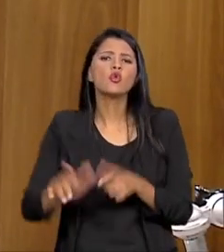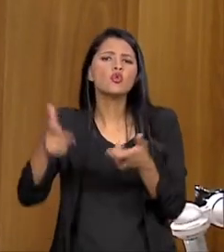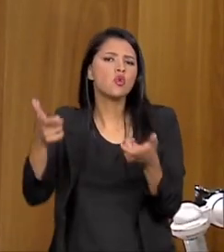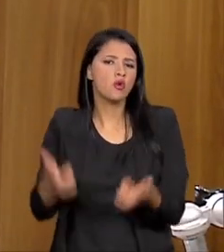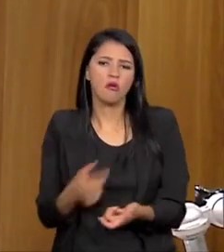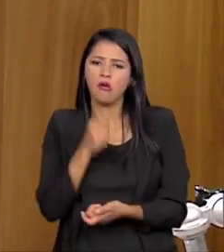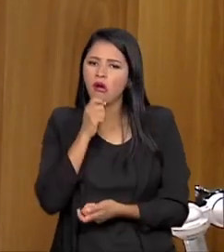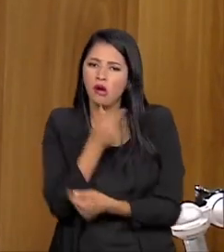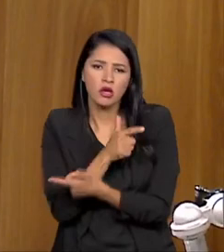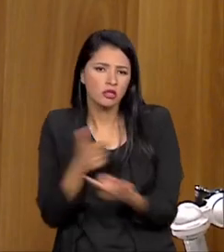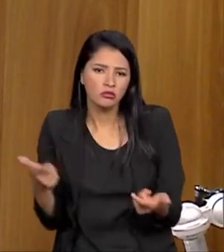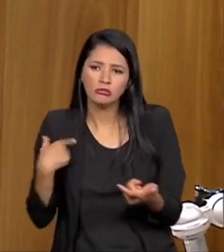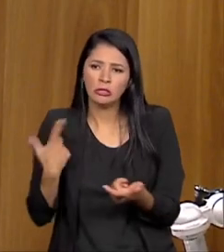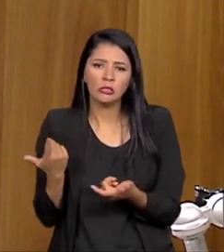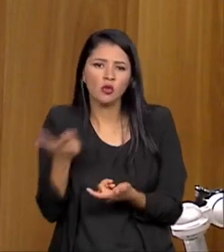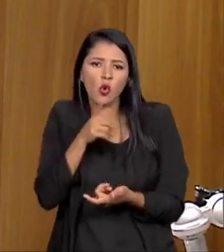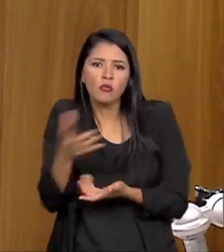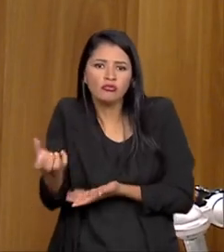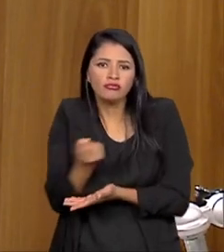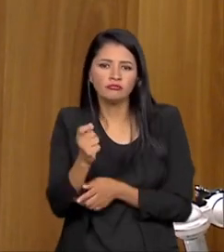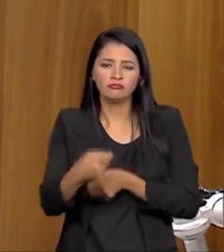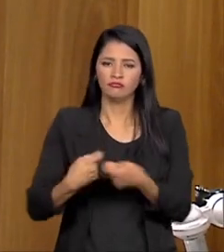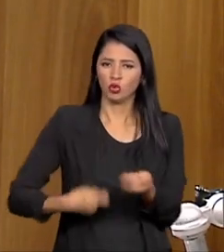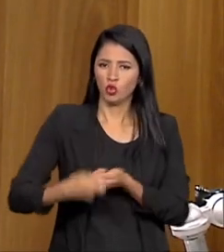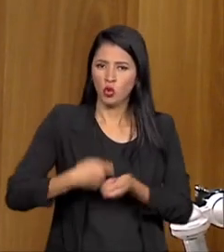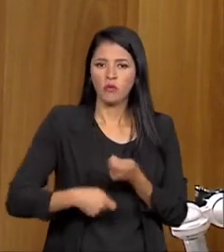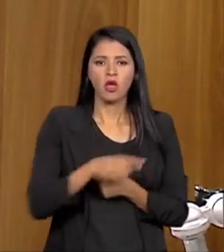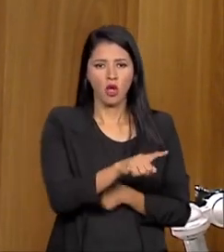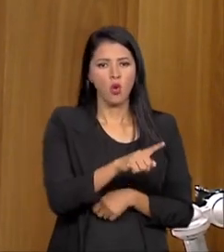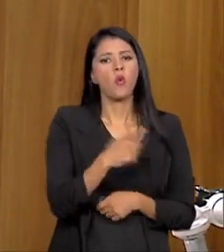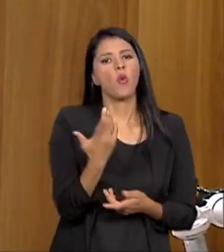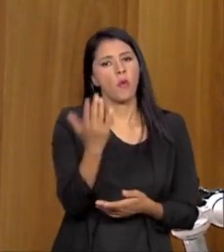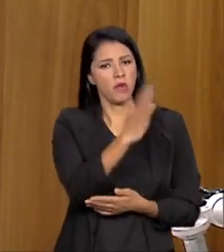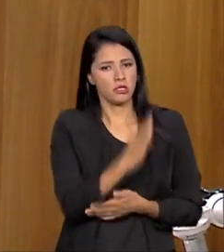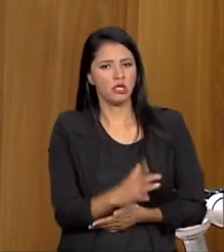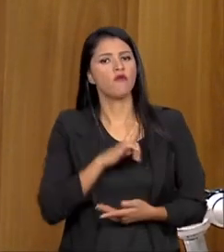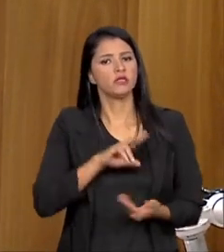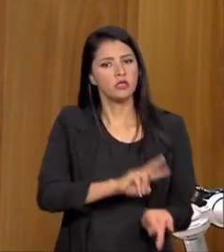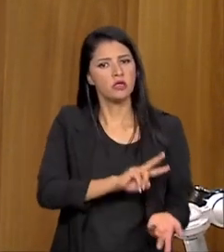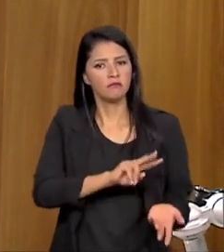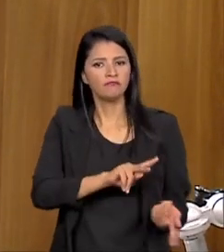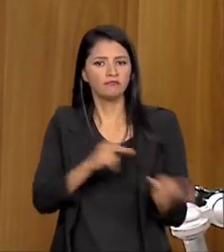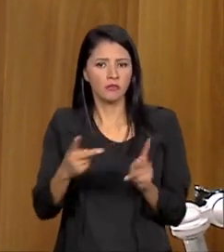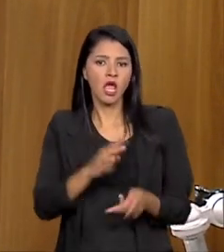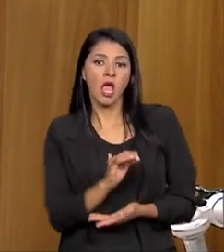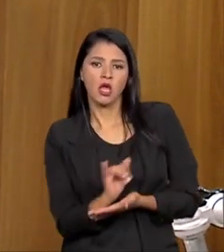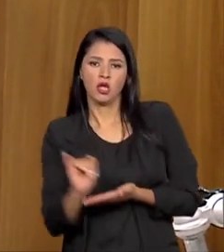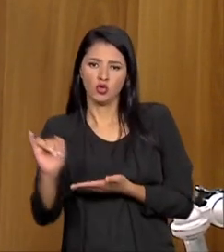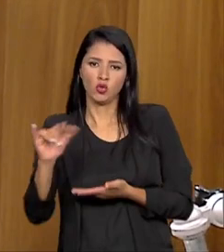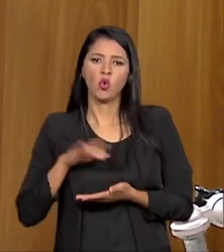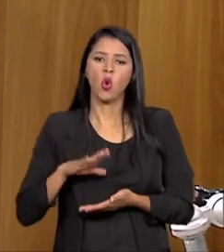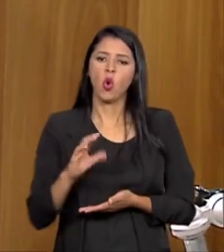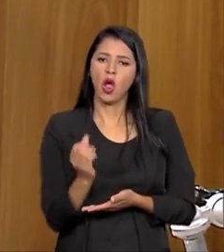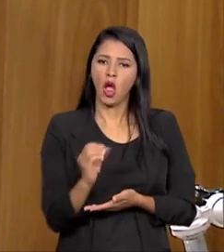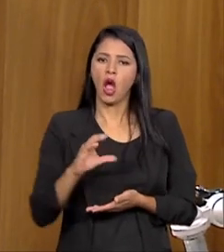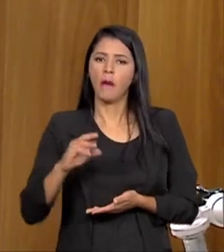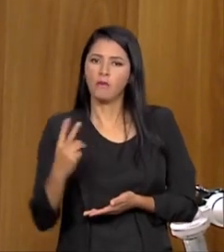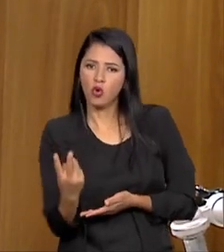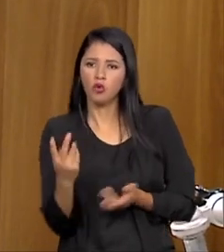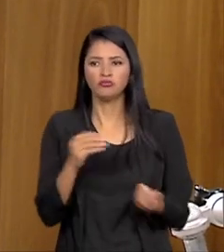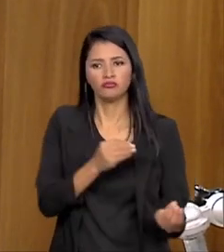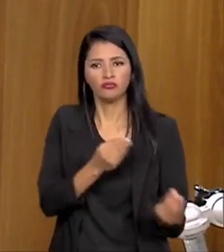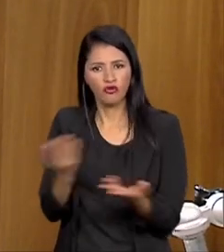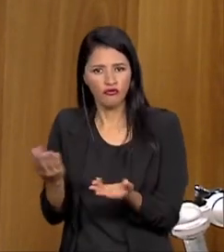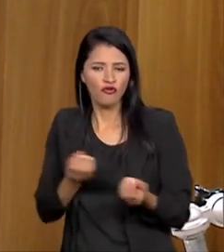ainda não tem viabilidade Econômica o Brasil será um grande exportador de crédito carbono deve ser o responsável por fornecer ao mundo mais de